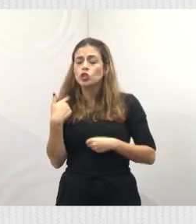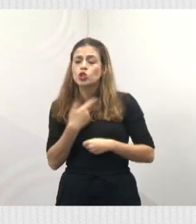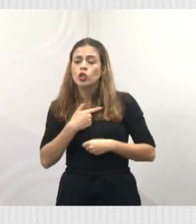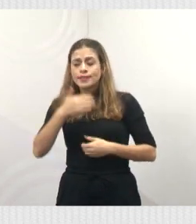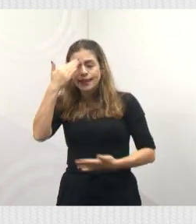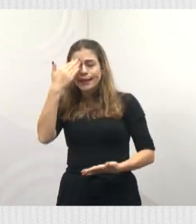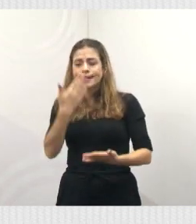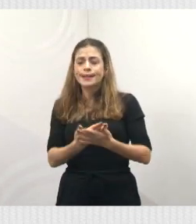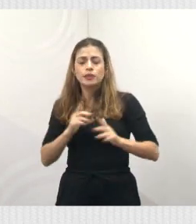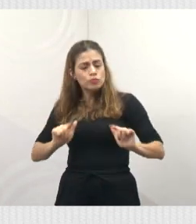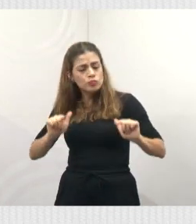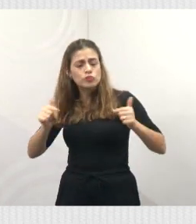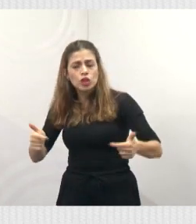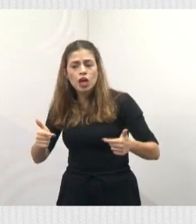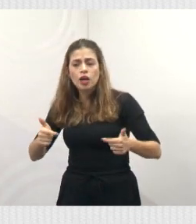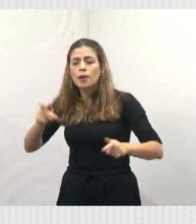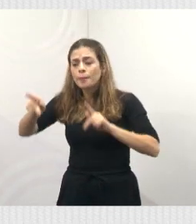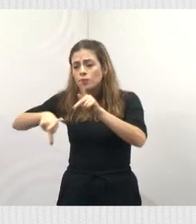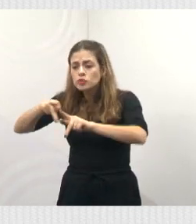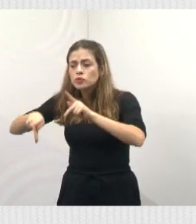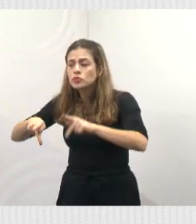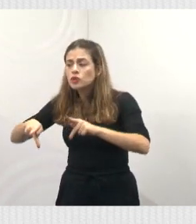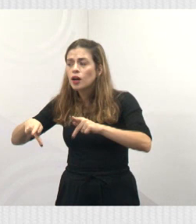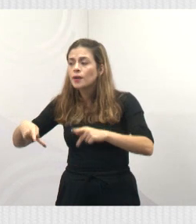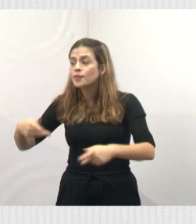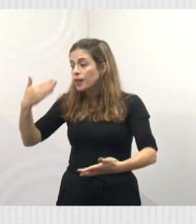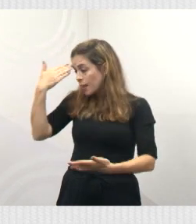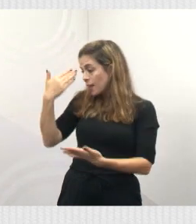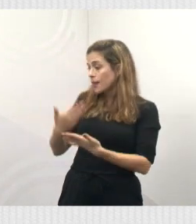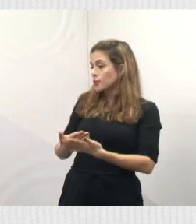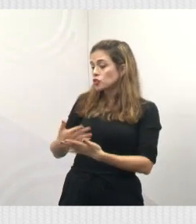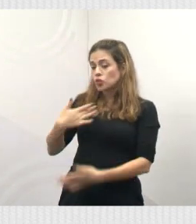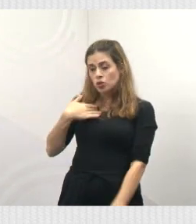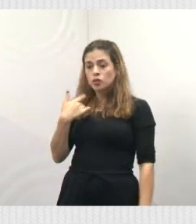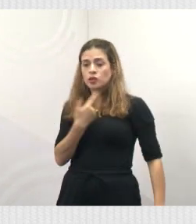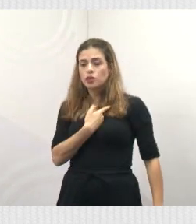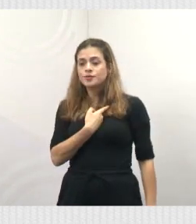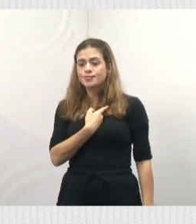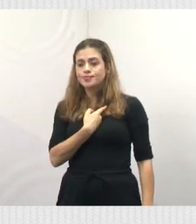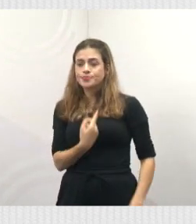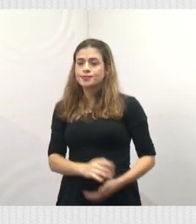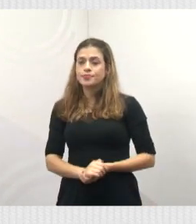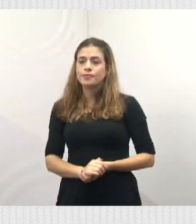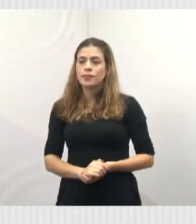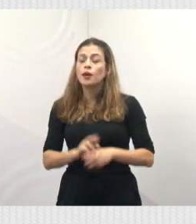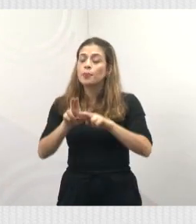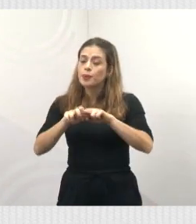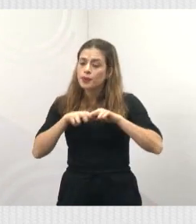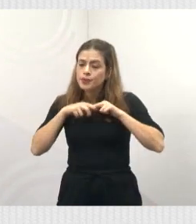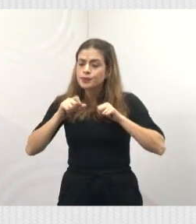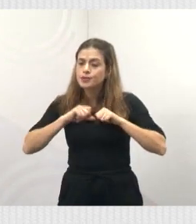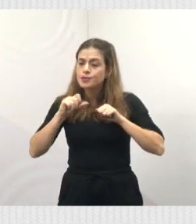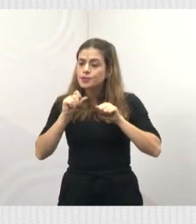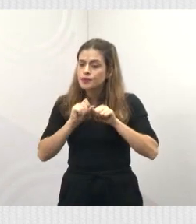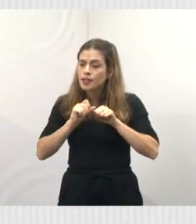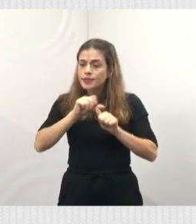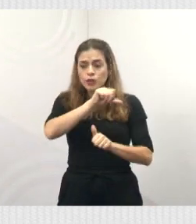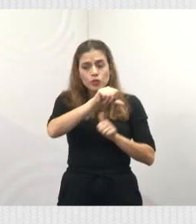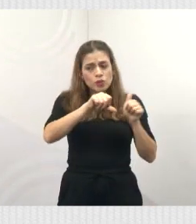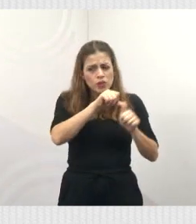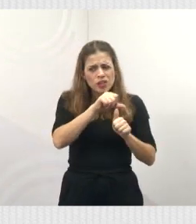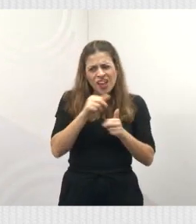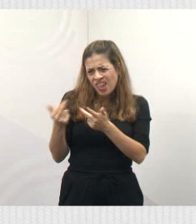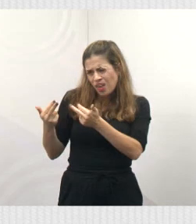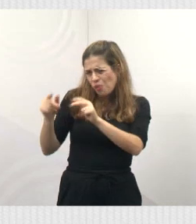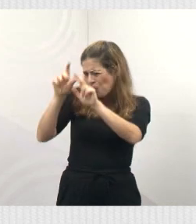por aquilo que o povo confiou a nós nas urnas. Por isso, a gente fez alterações, Não de acordo com o Tribunal de